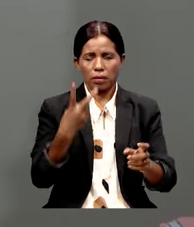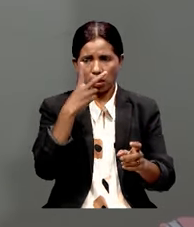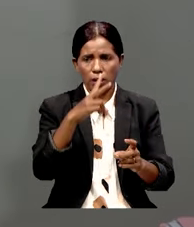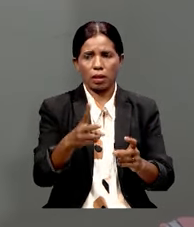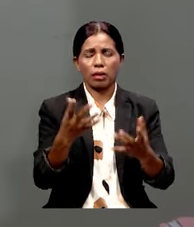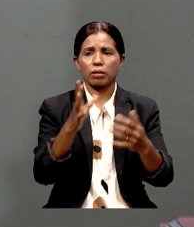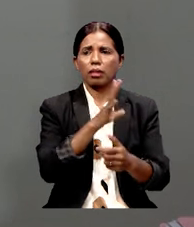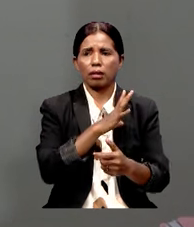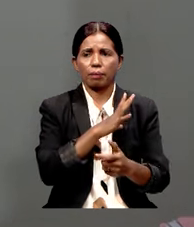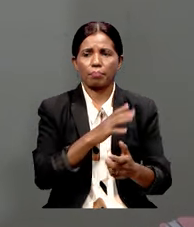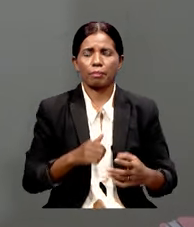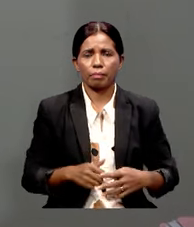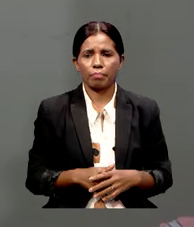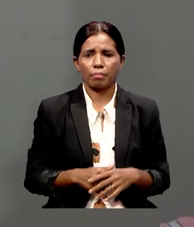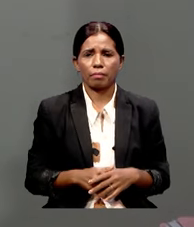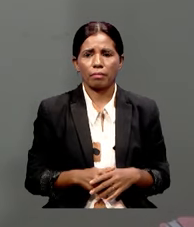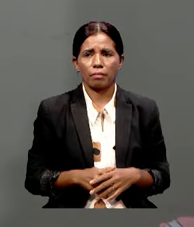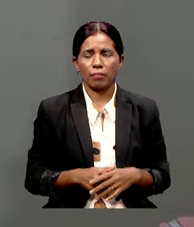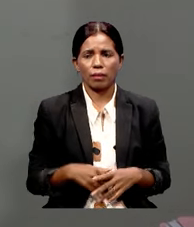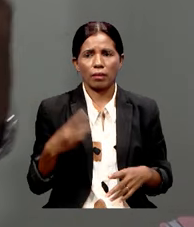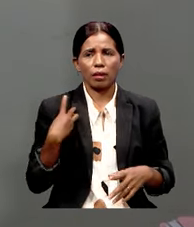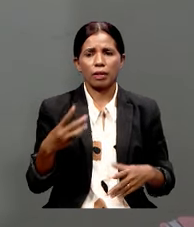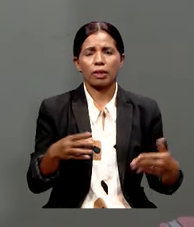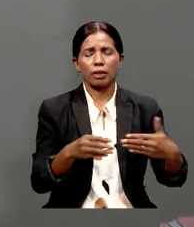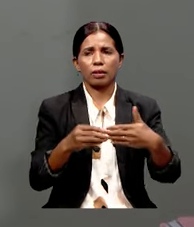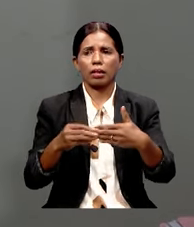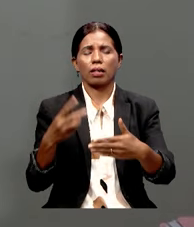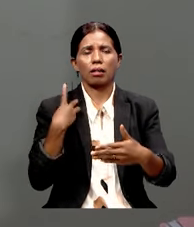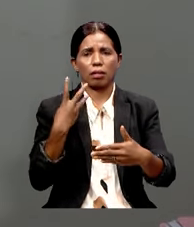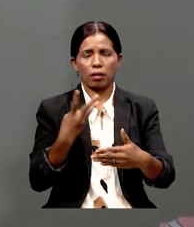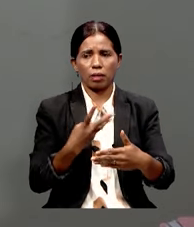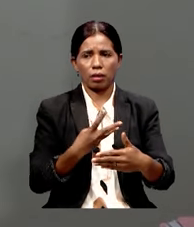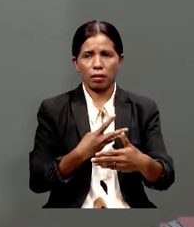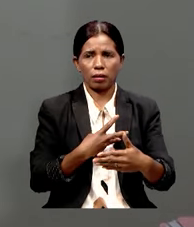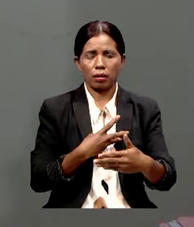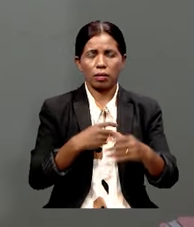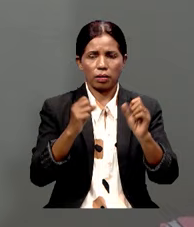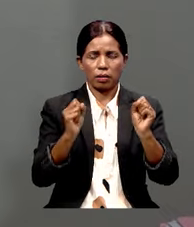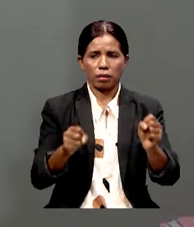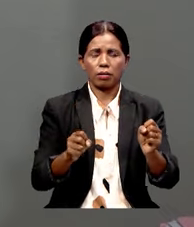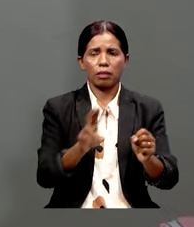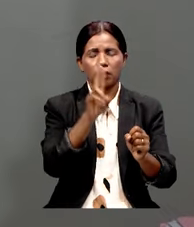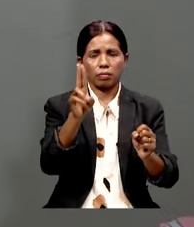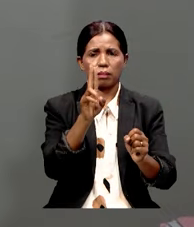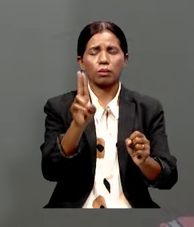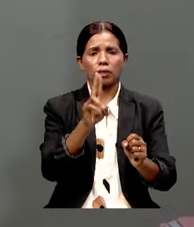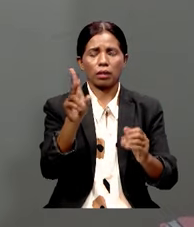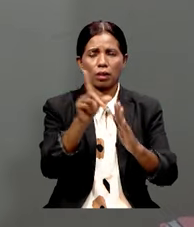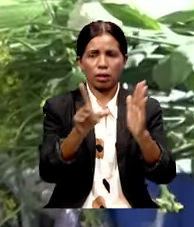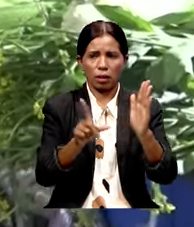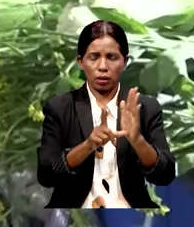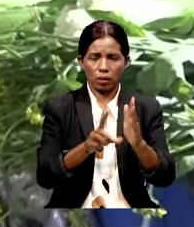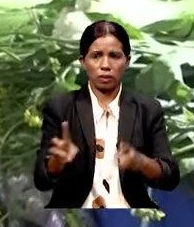he ita orientação ne usi a minha atação para bela aplica boa ne honi dala na